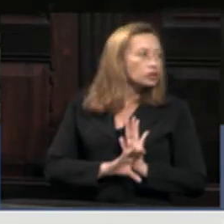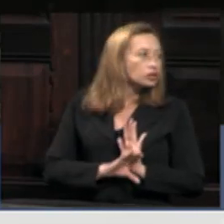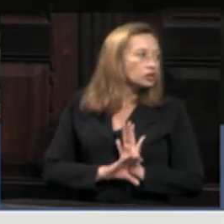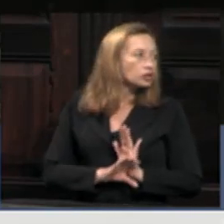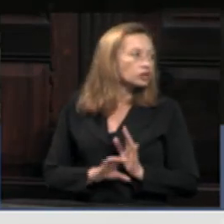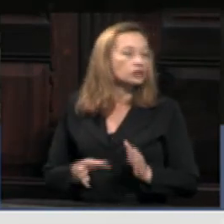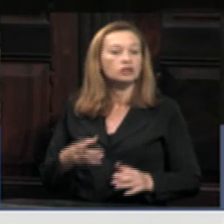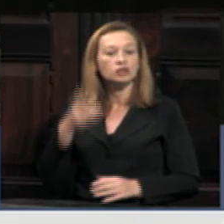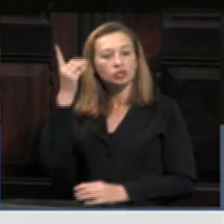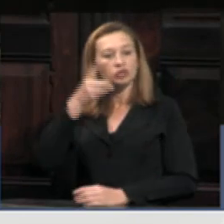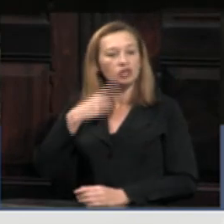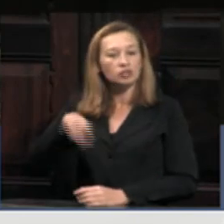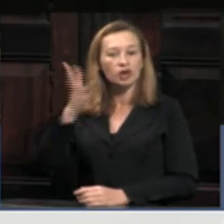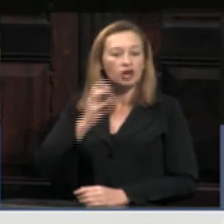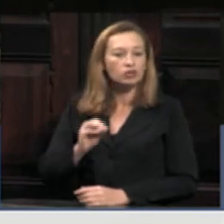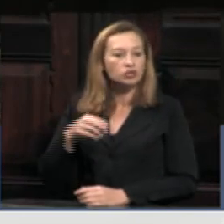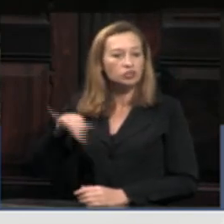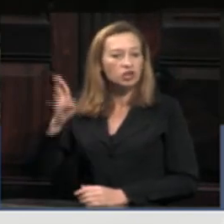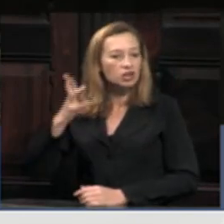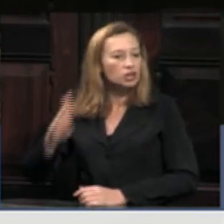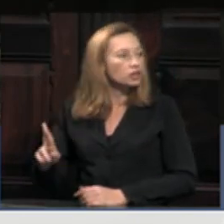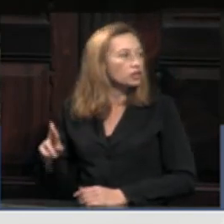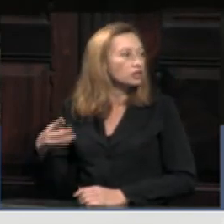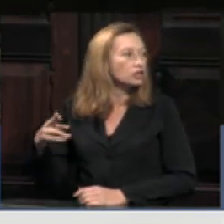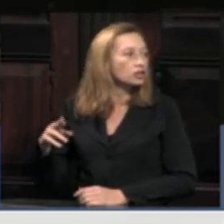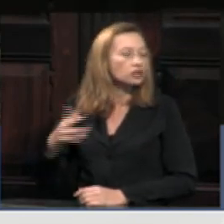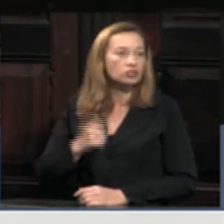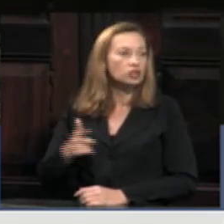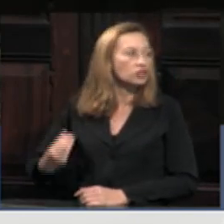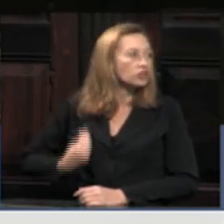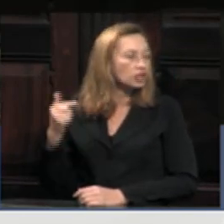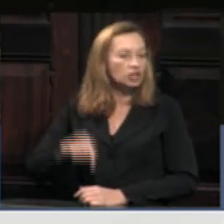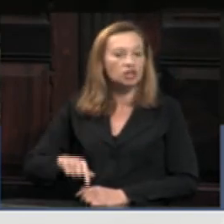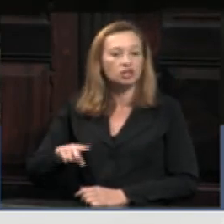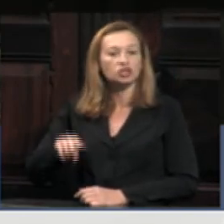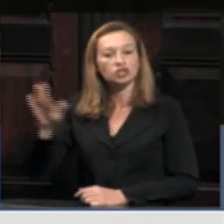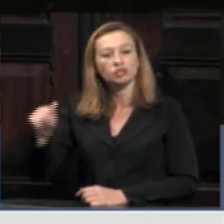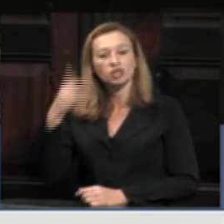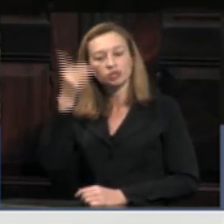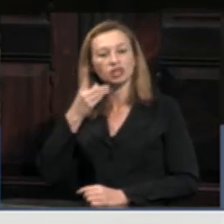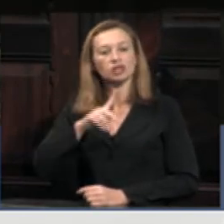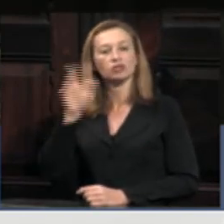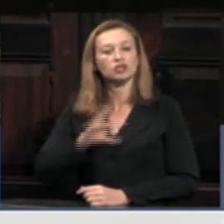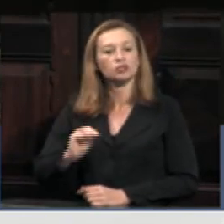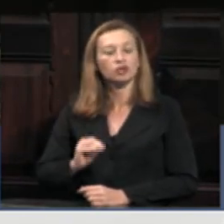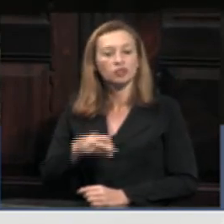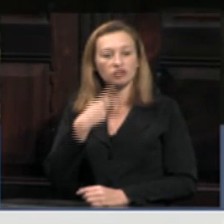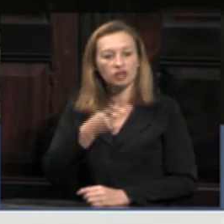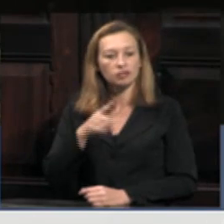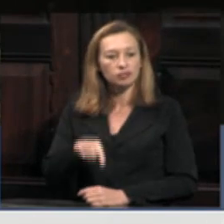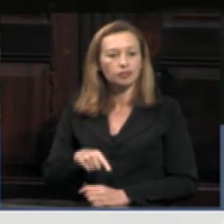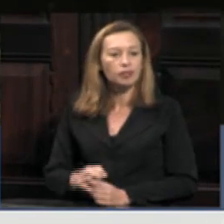deputado Marcos Miller. Não estando presente, designo deputado Luiz Paulo para emitir parecer.